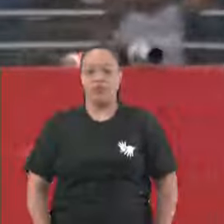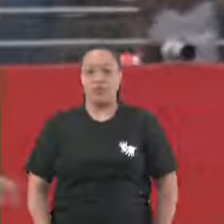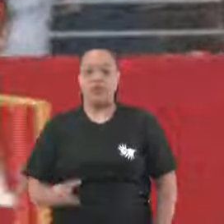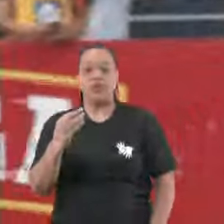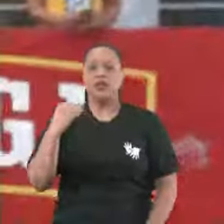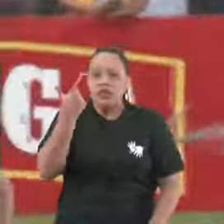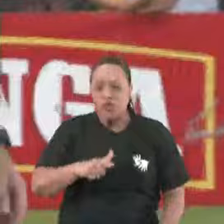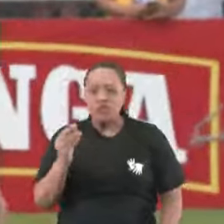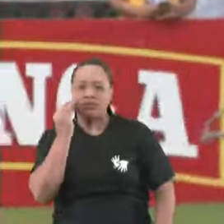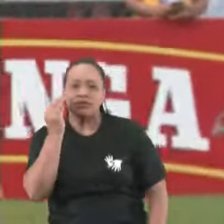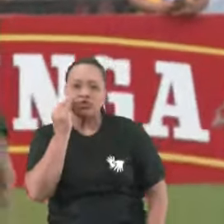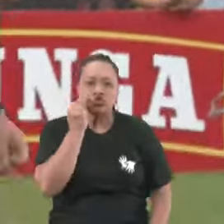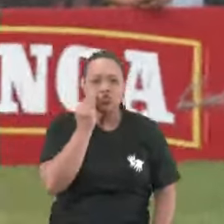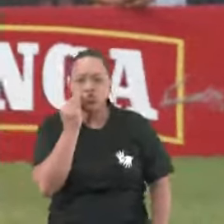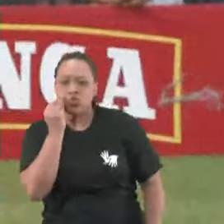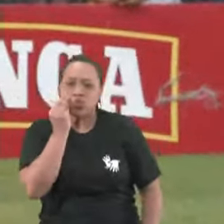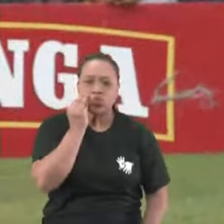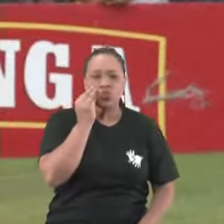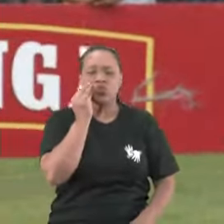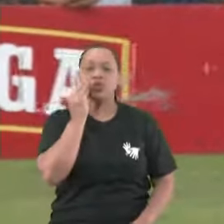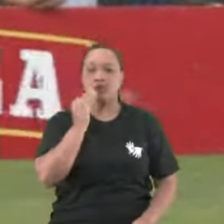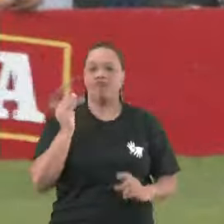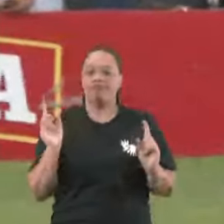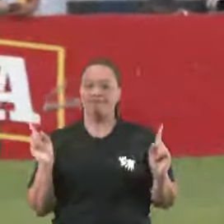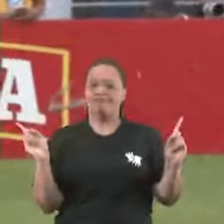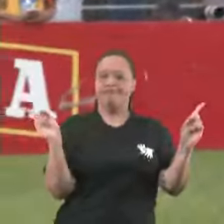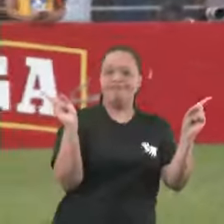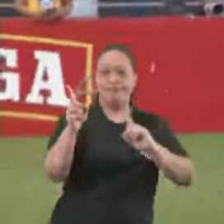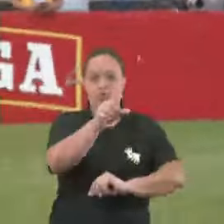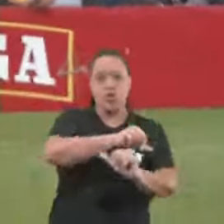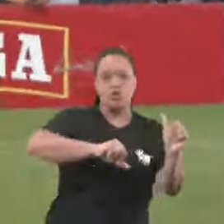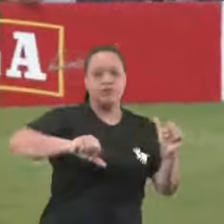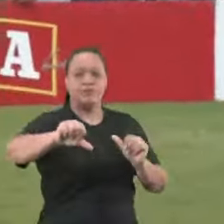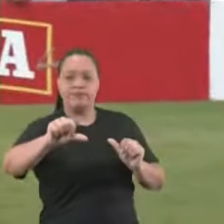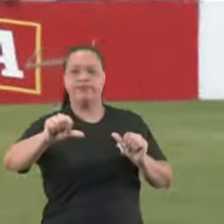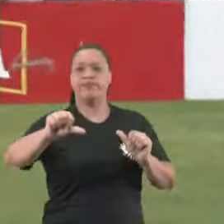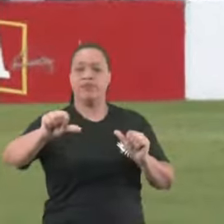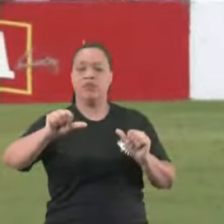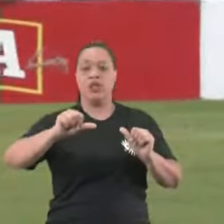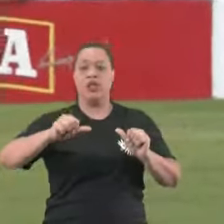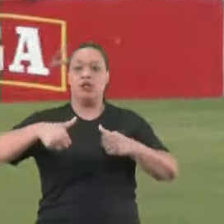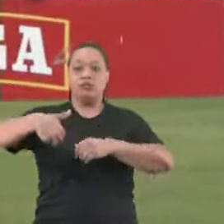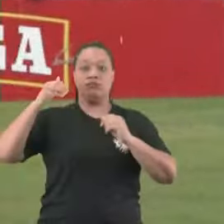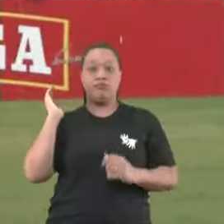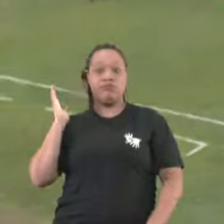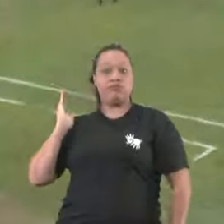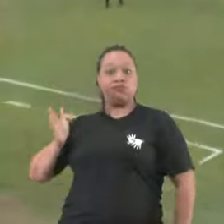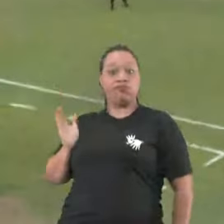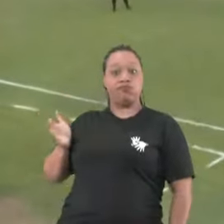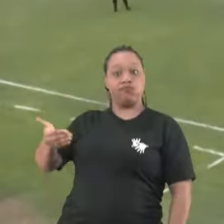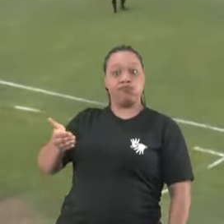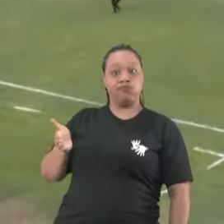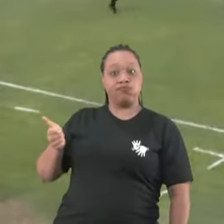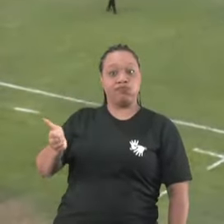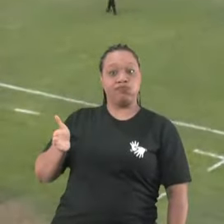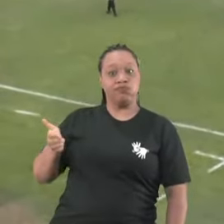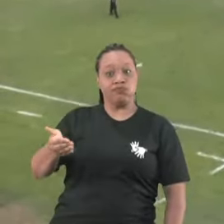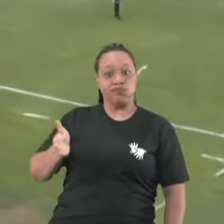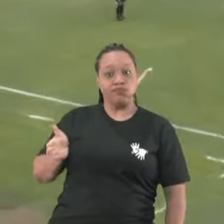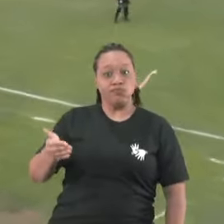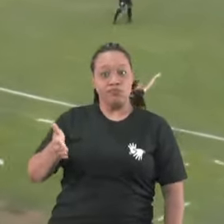Tentativa de inversão de jogo do CRB. Bola direto para fora, lateral, que o Paulinho vai fazer a cobrança.